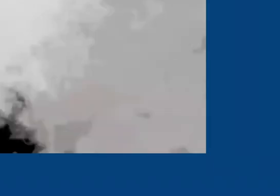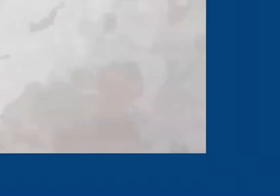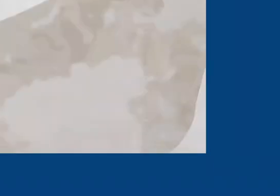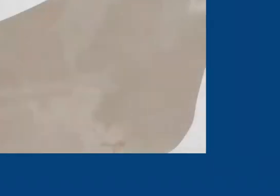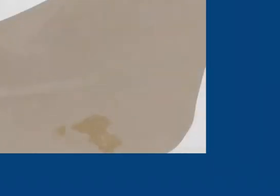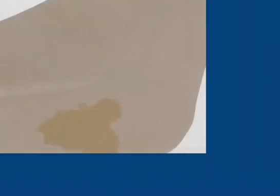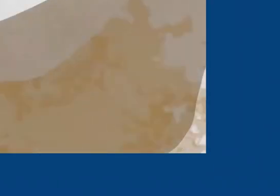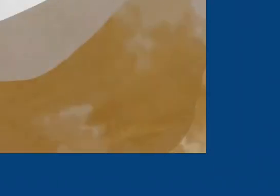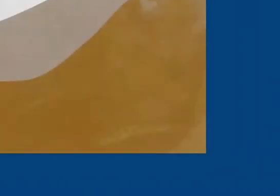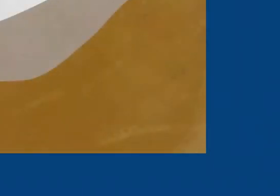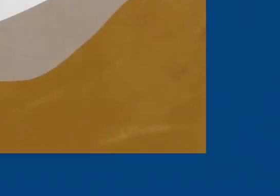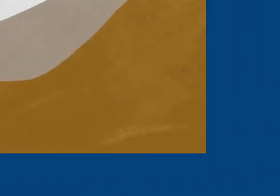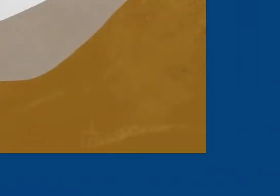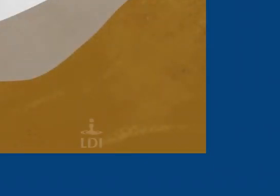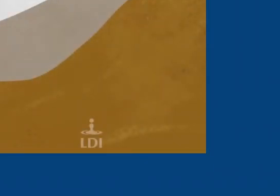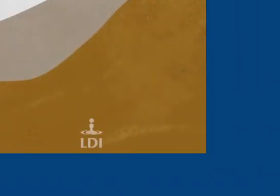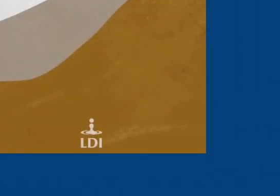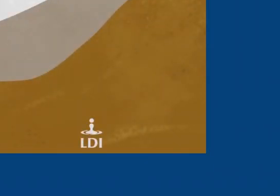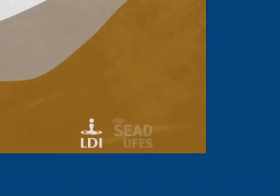e